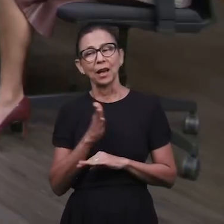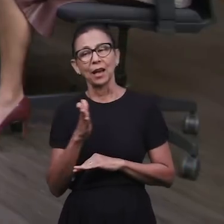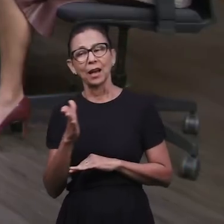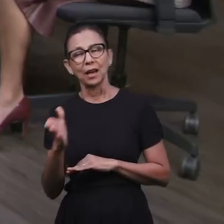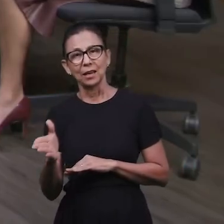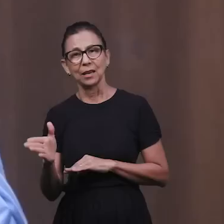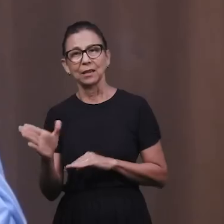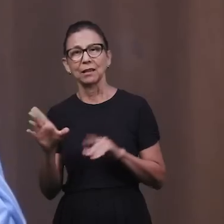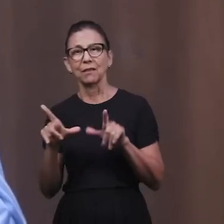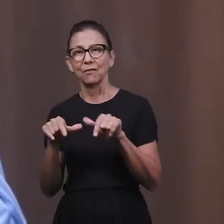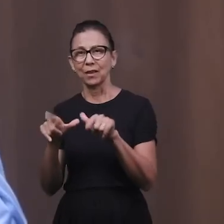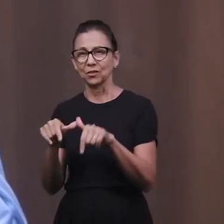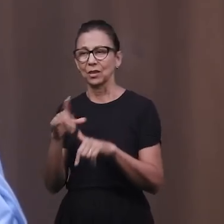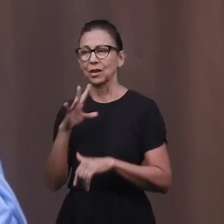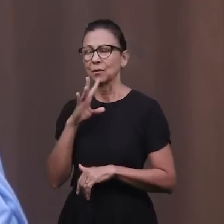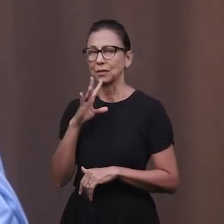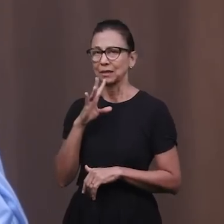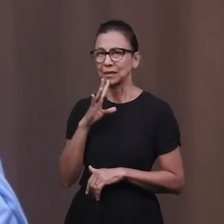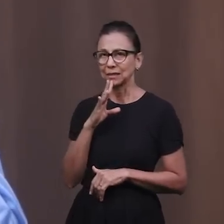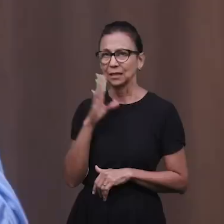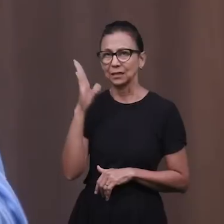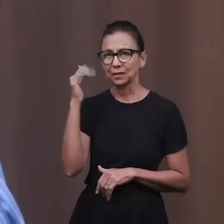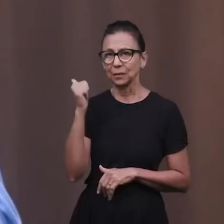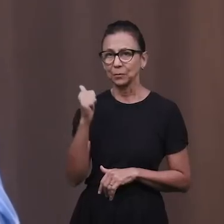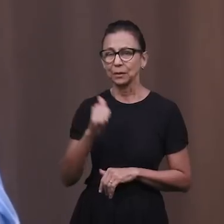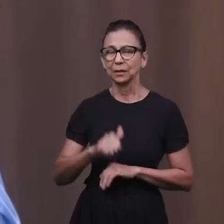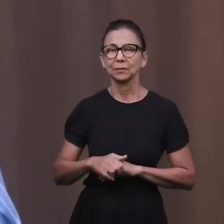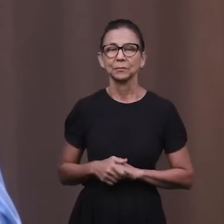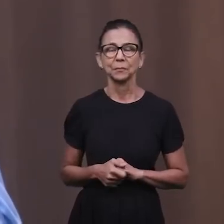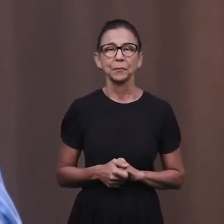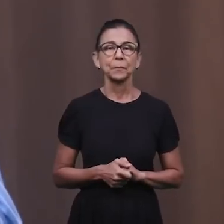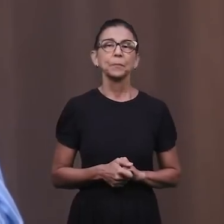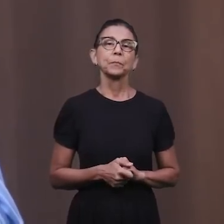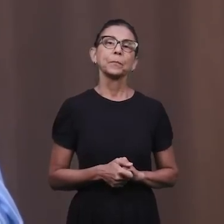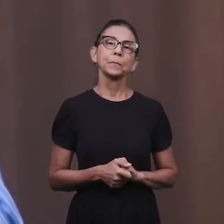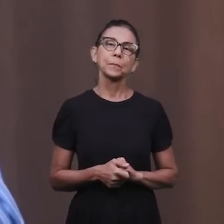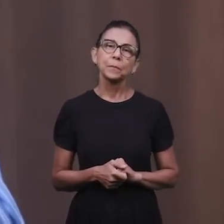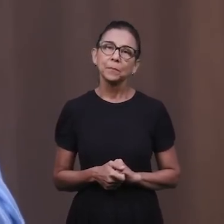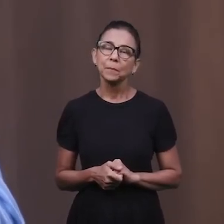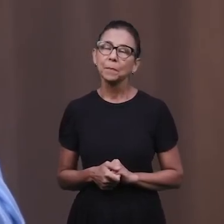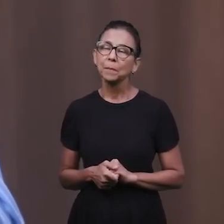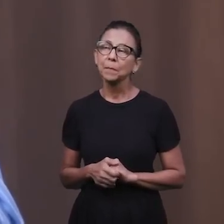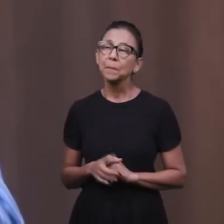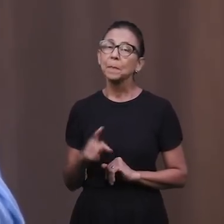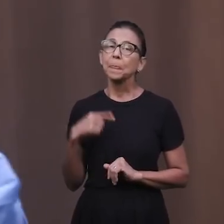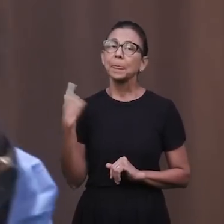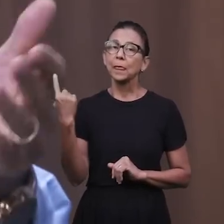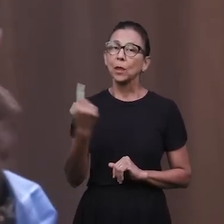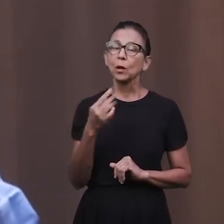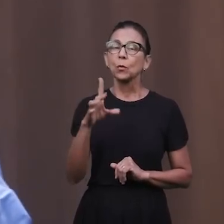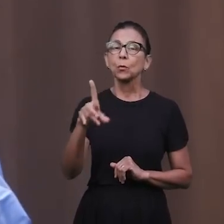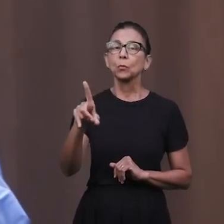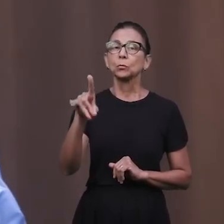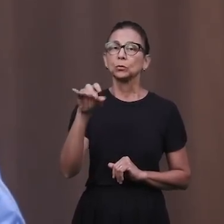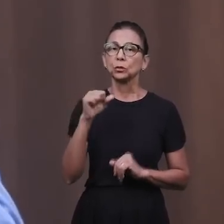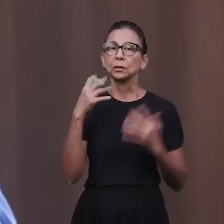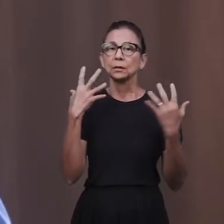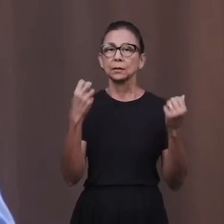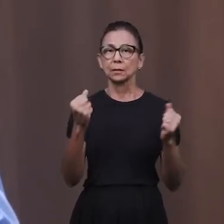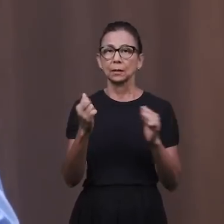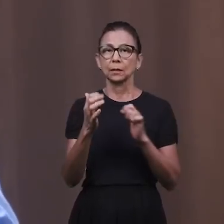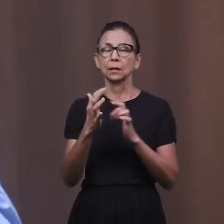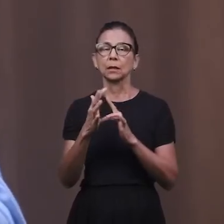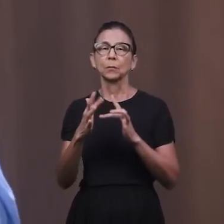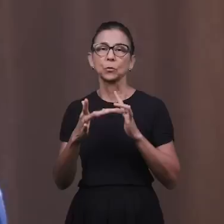nós somos livres. Então é a experiência que a irmã teve, e eu tenho certeza que é a experiência de milhares, você jovem que está